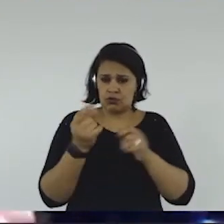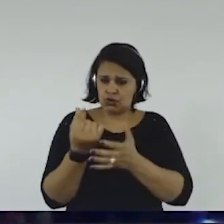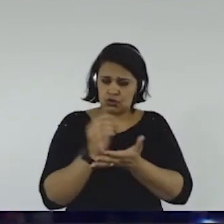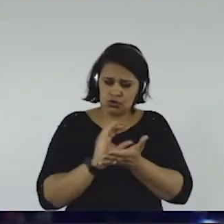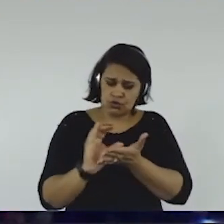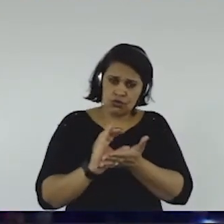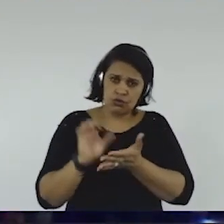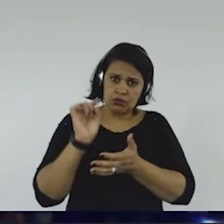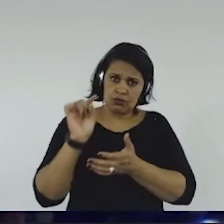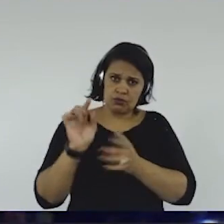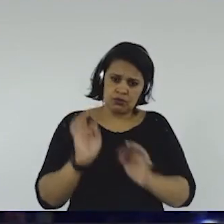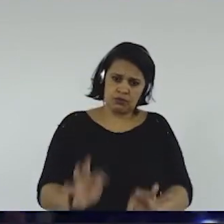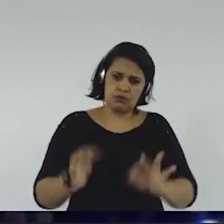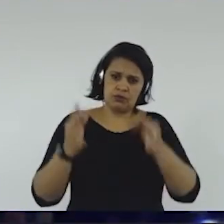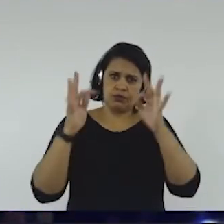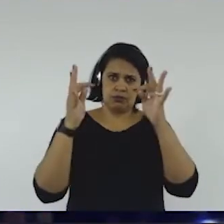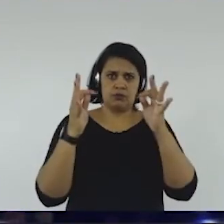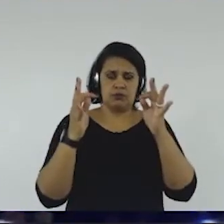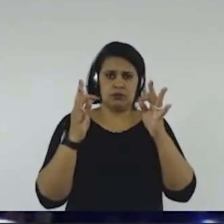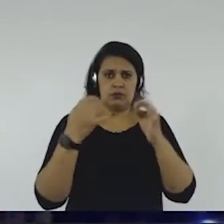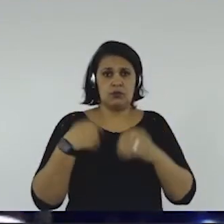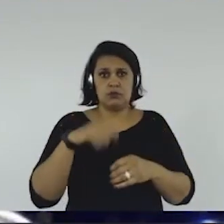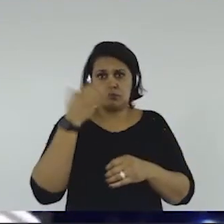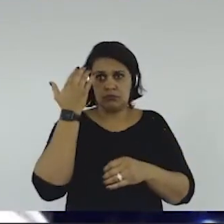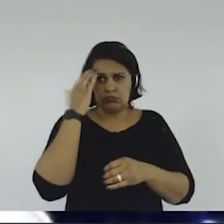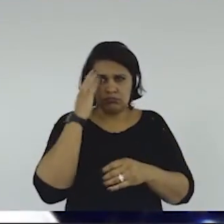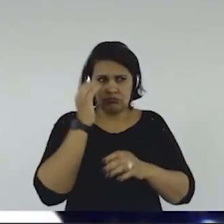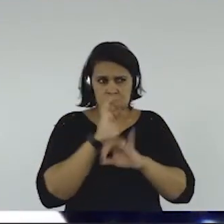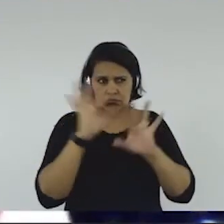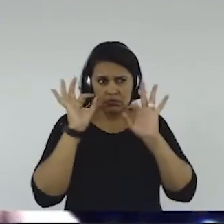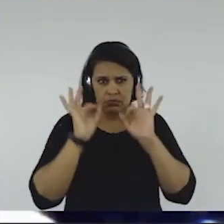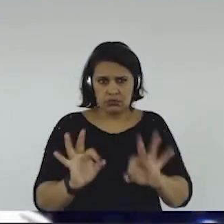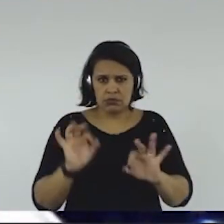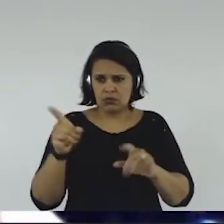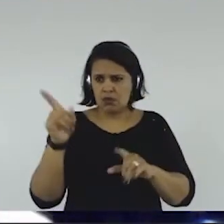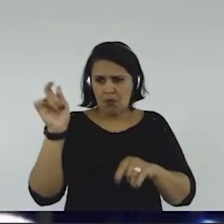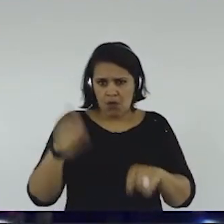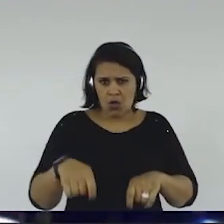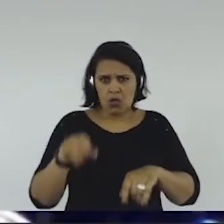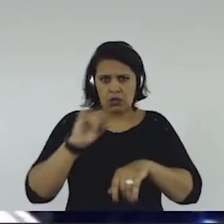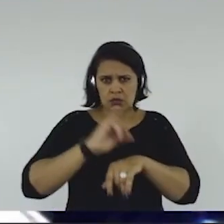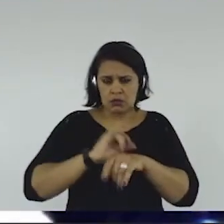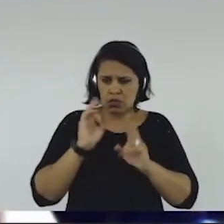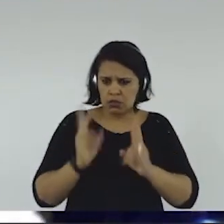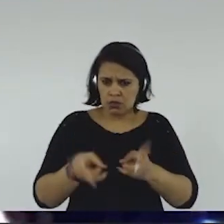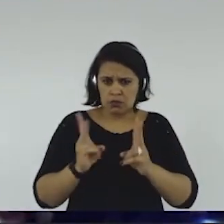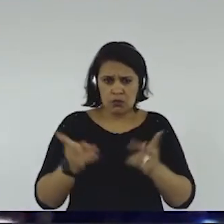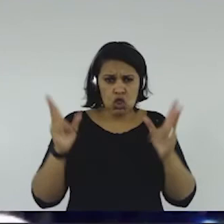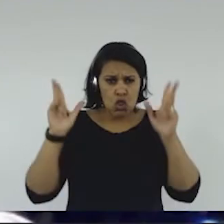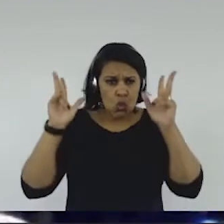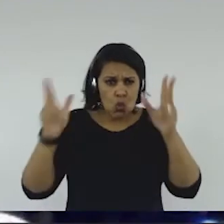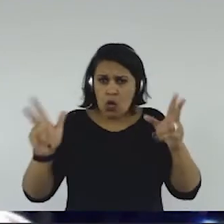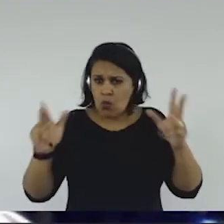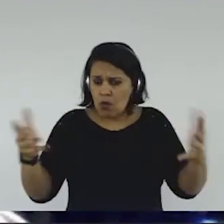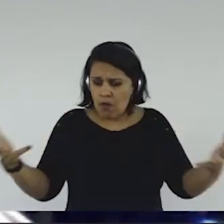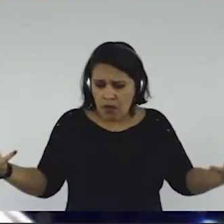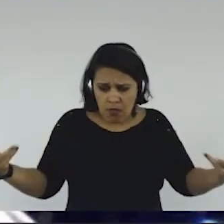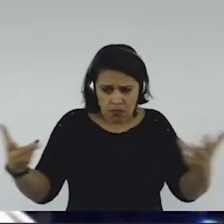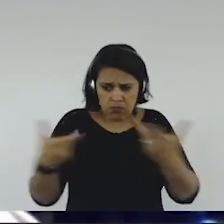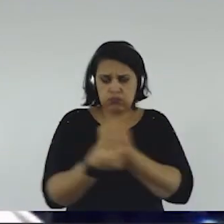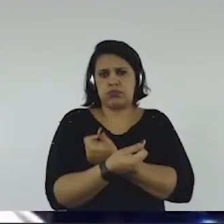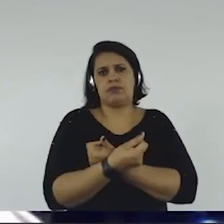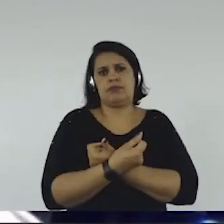nós entendemos que é possível que os centros continuem a funcionar com a mesma eficiência,